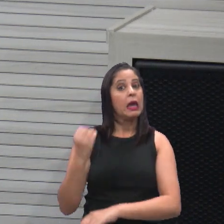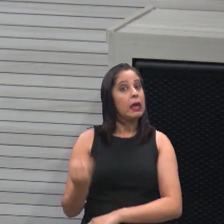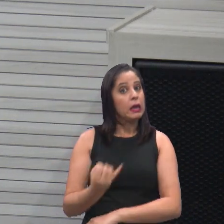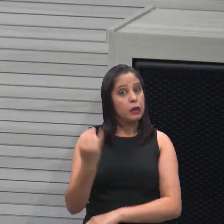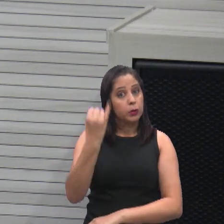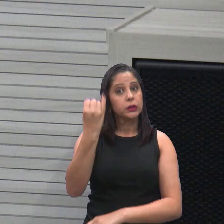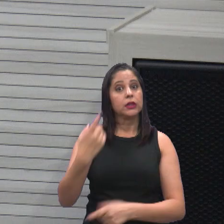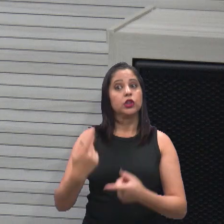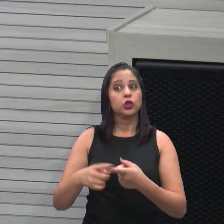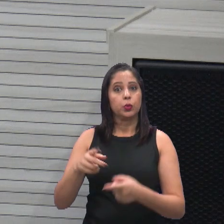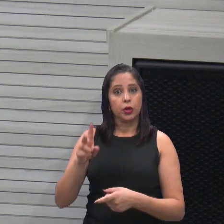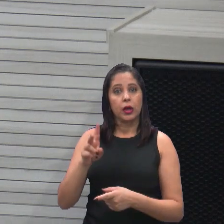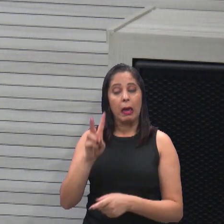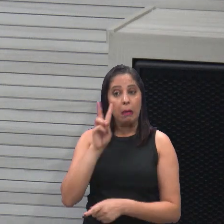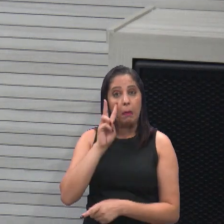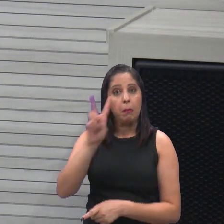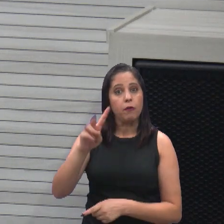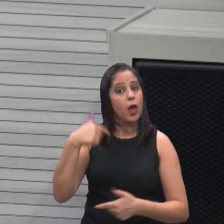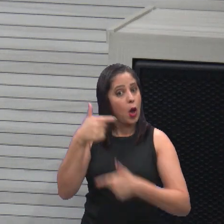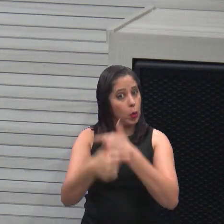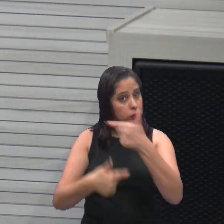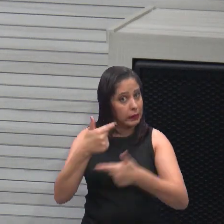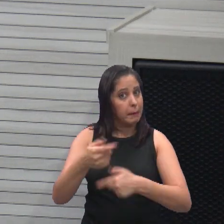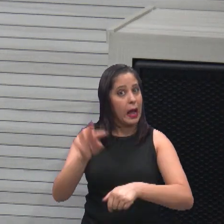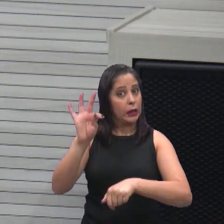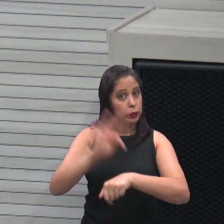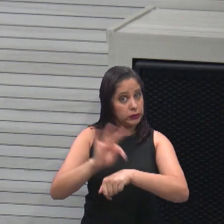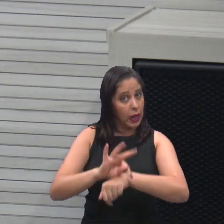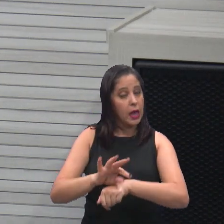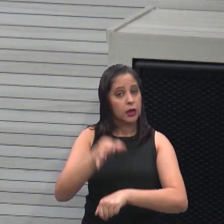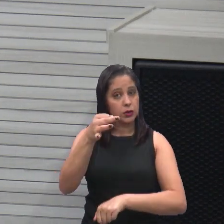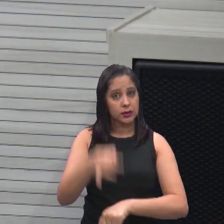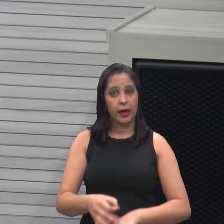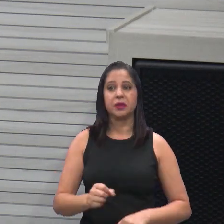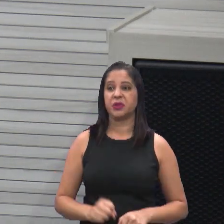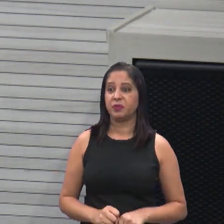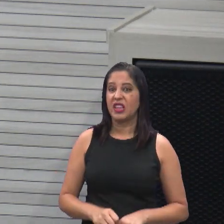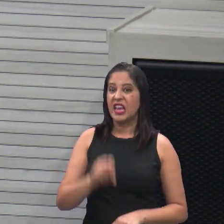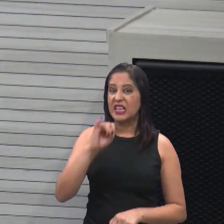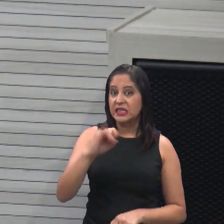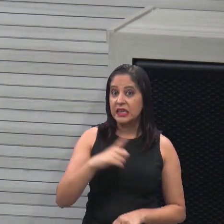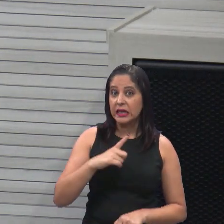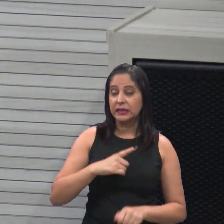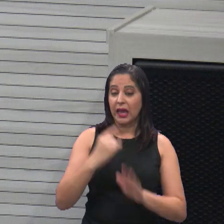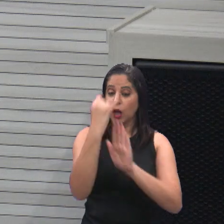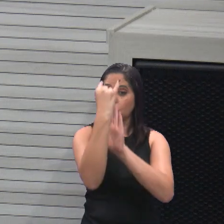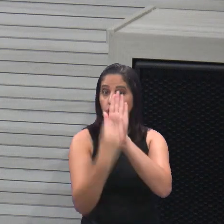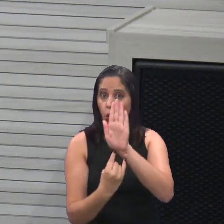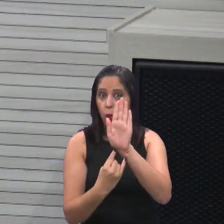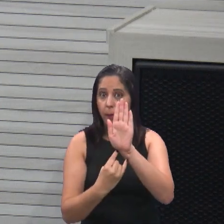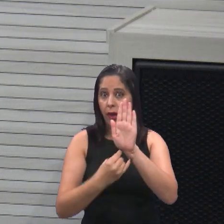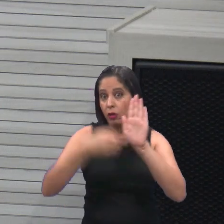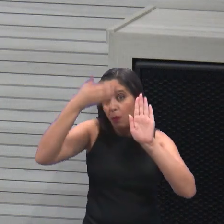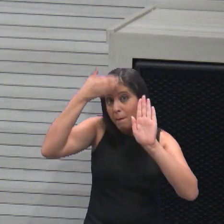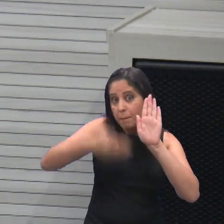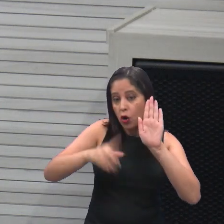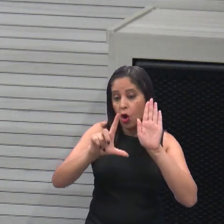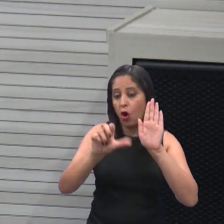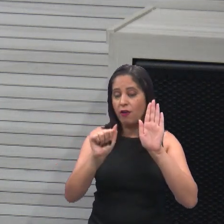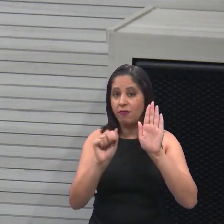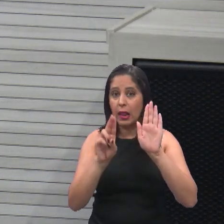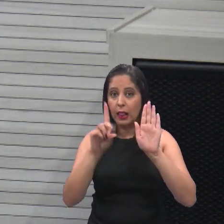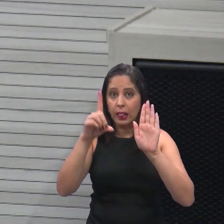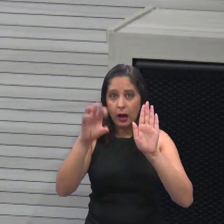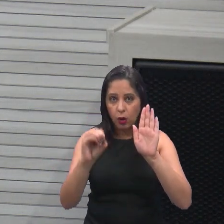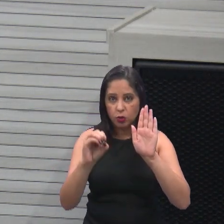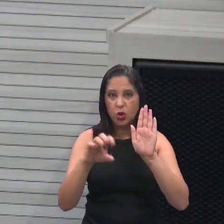sido feito. E mais ainda, vereador, quando se tem o laudo, se acontecer alguma coisa com uma pessoa,